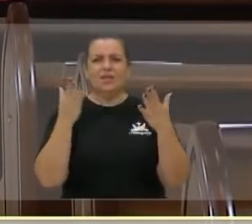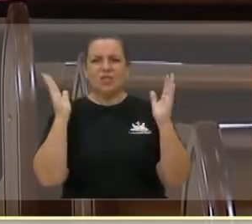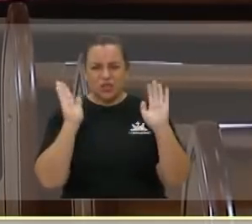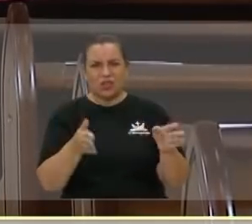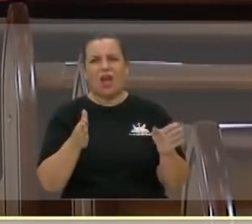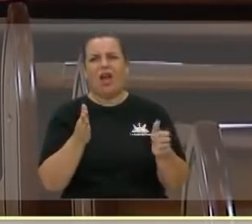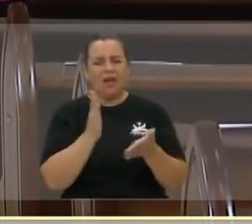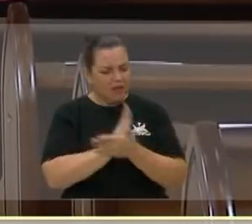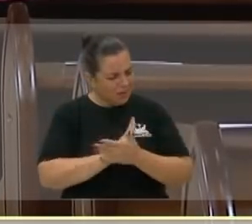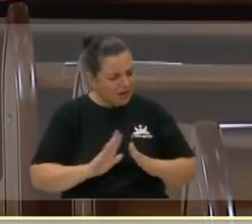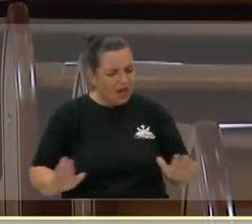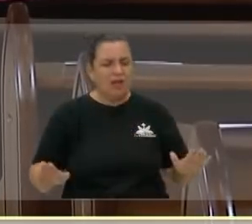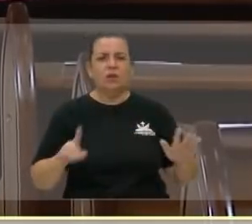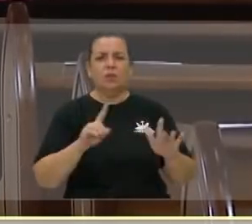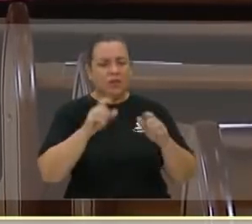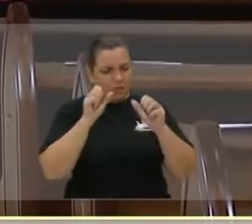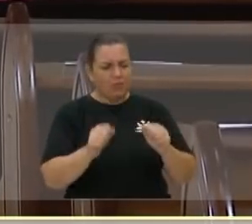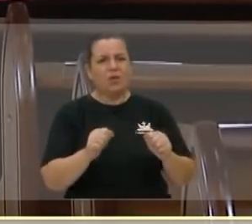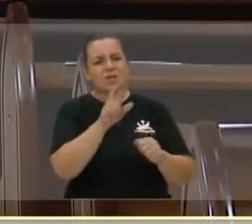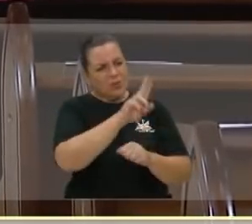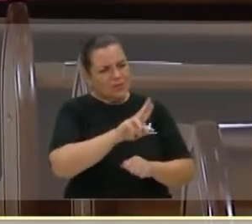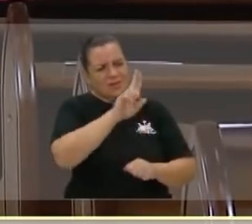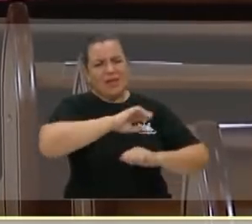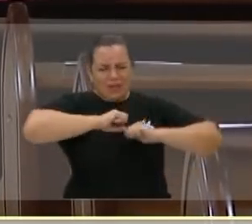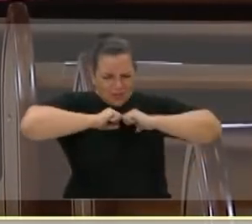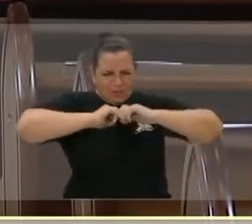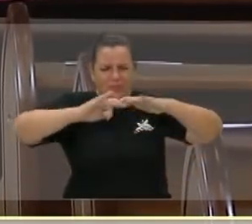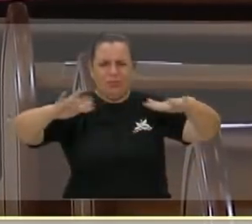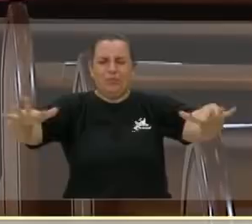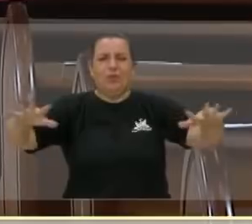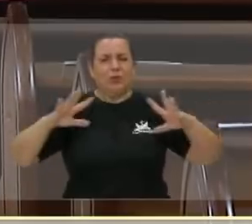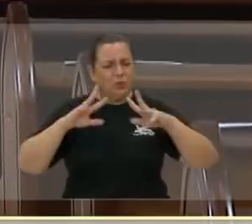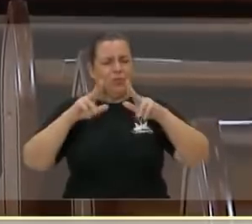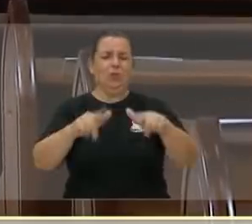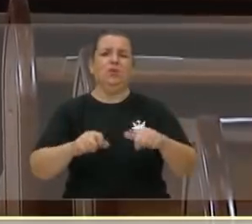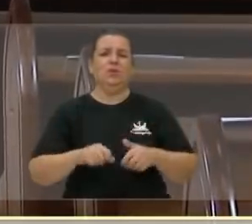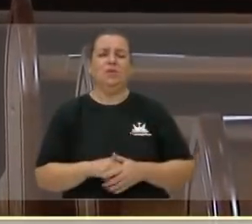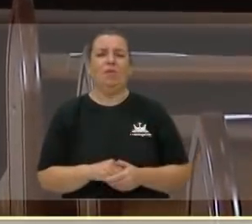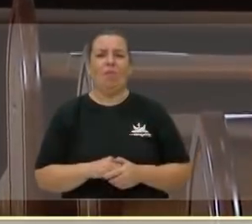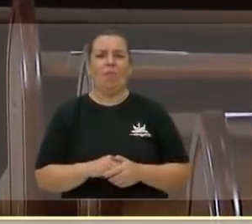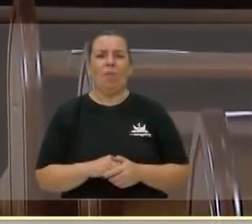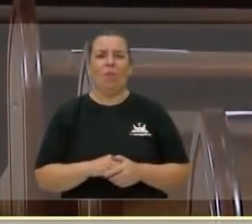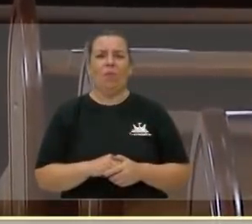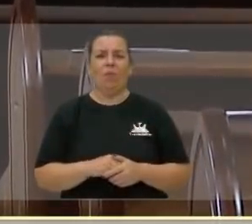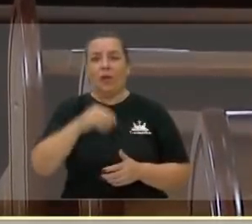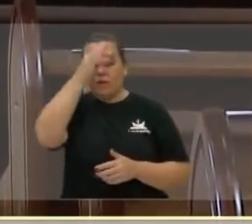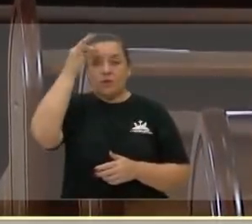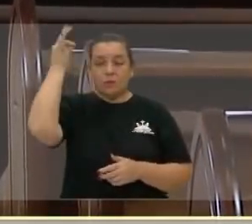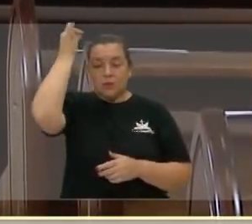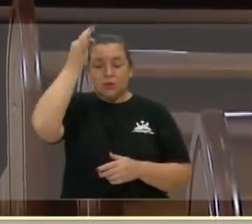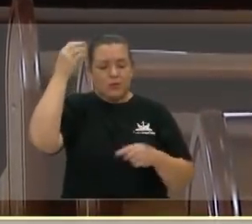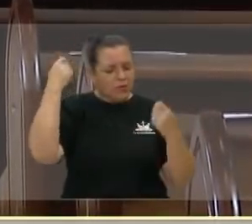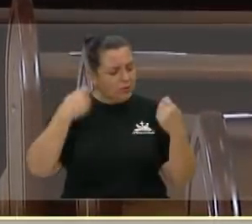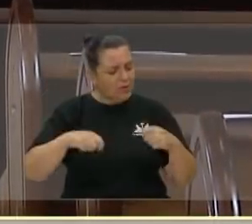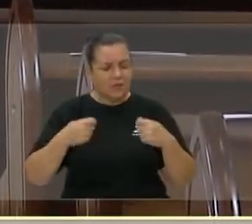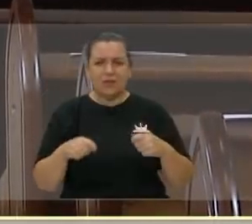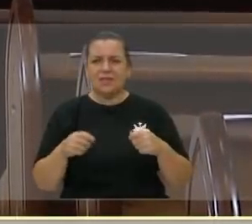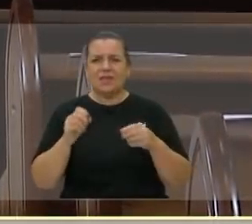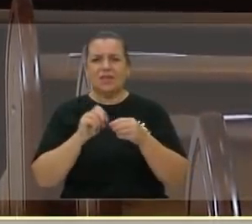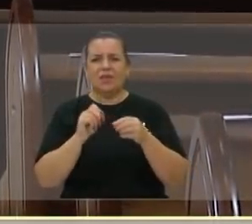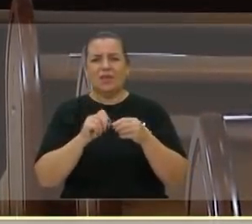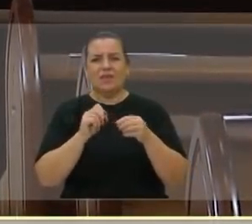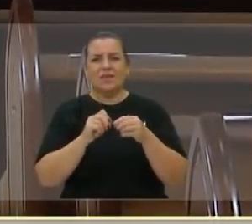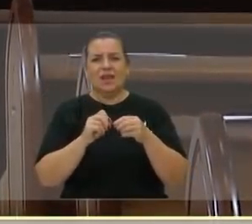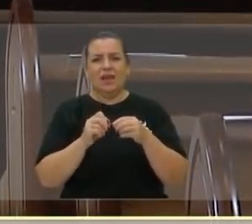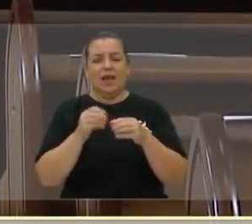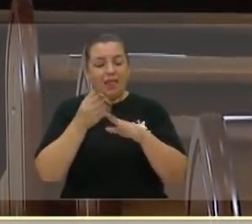quebrada a patente para que seja e chegue a todos. É o Espírito Santo que nas